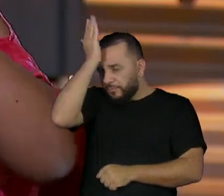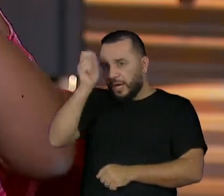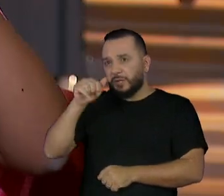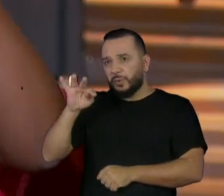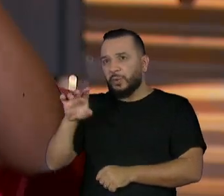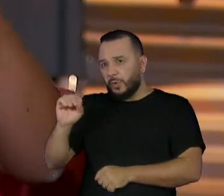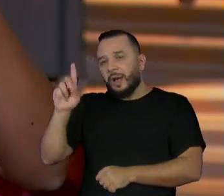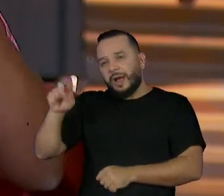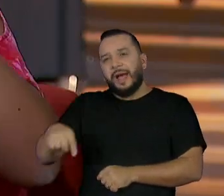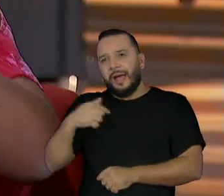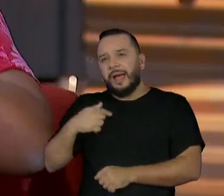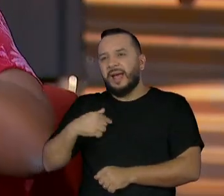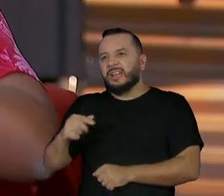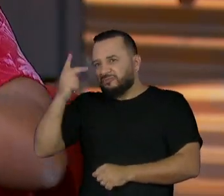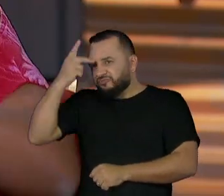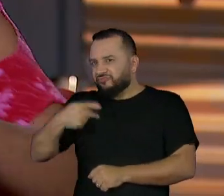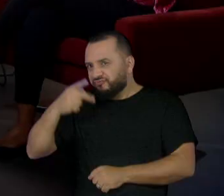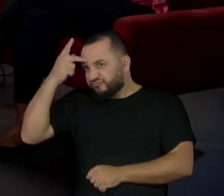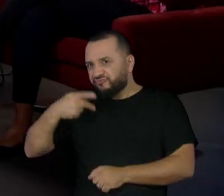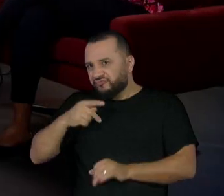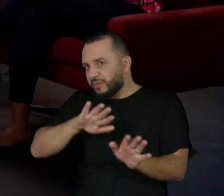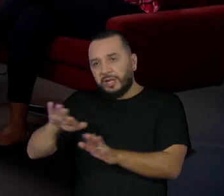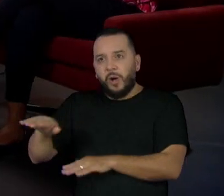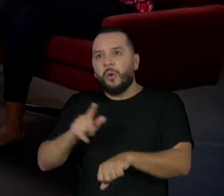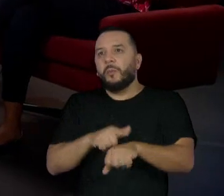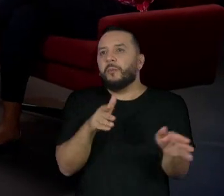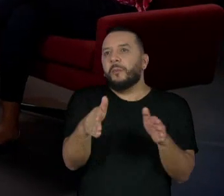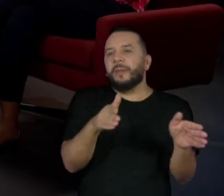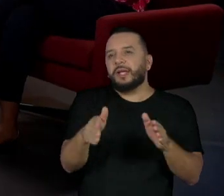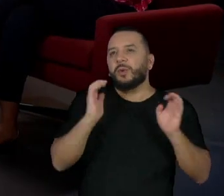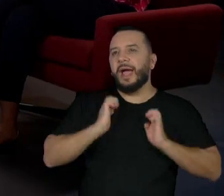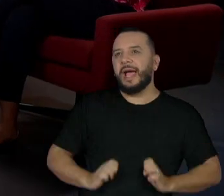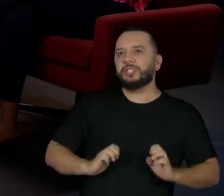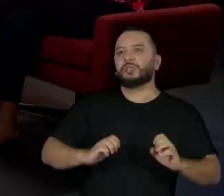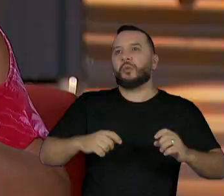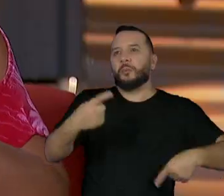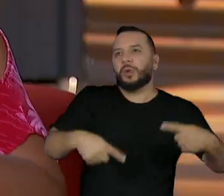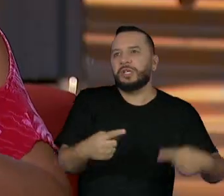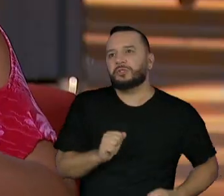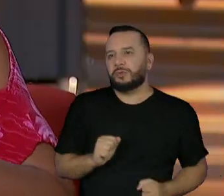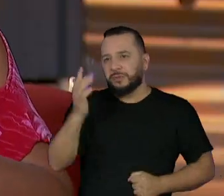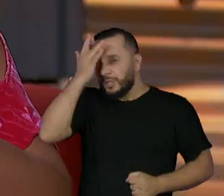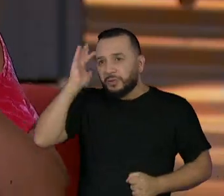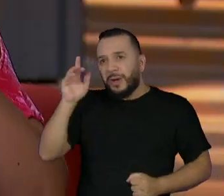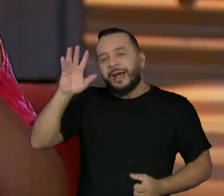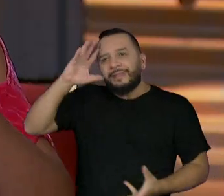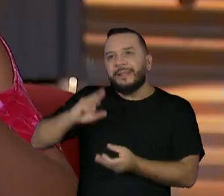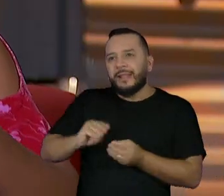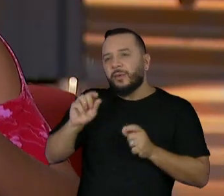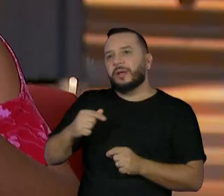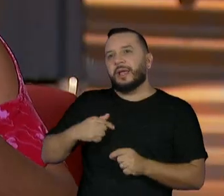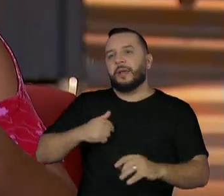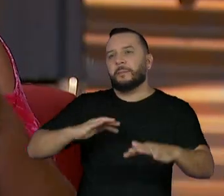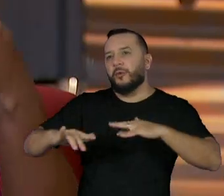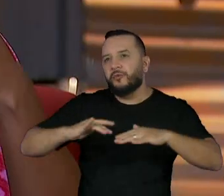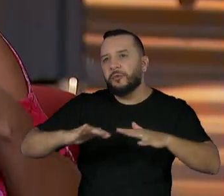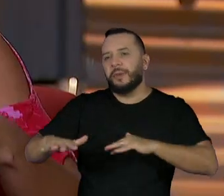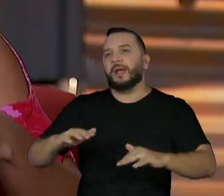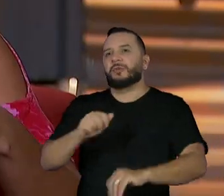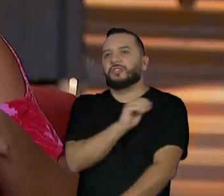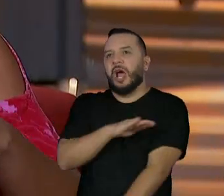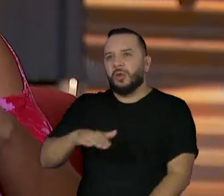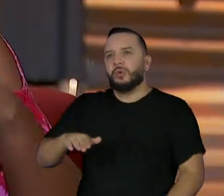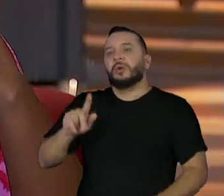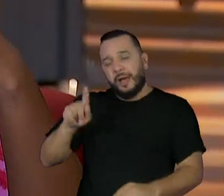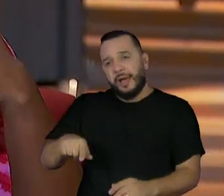momento ético-político, a gente quer fazer uma catarse no Mackenzie. A gente quer que as pessoas entendam que o movimento estudantil não é para questão de corredor, a gente é estudante de